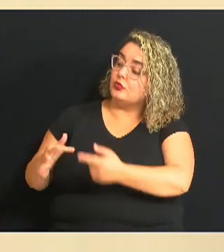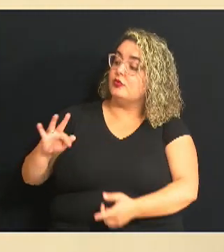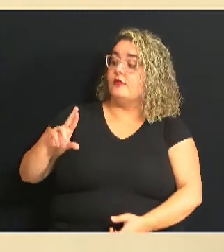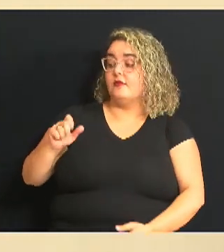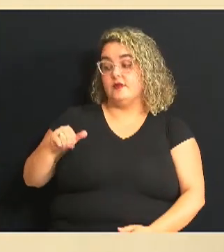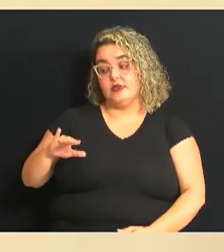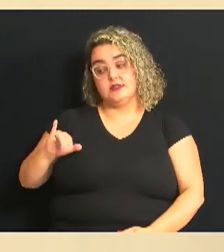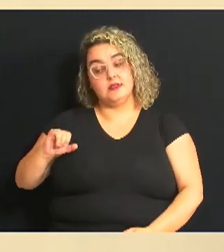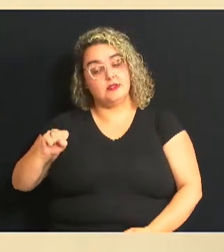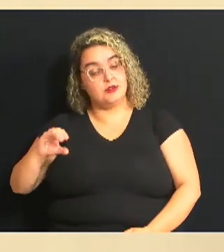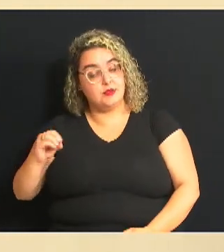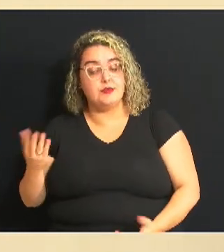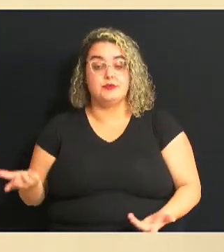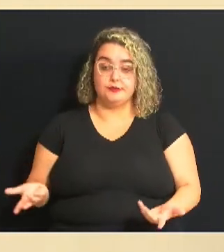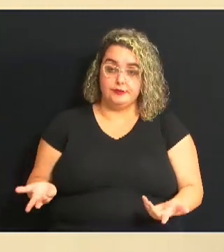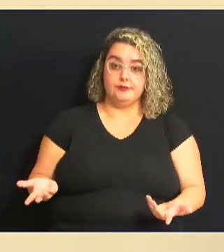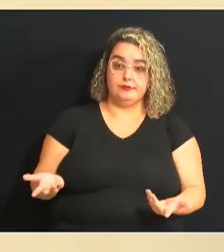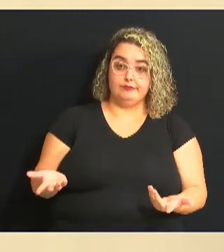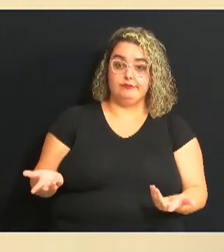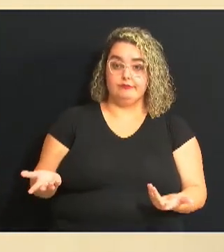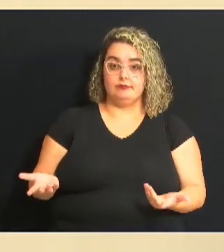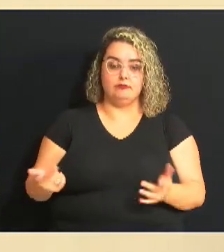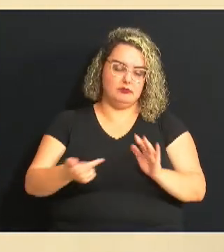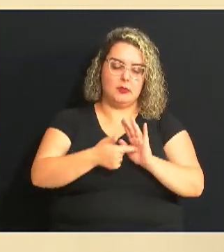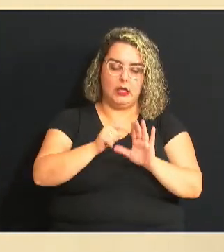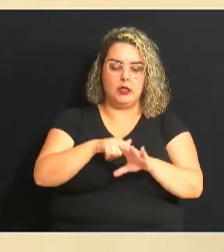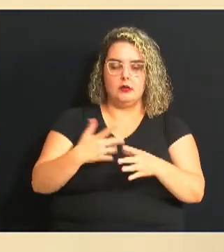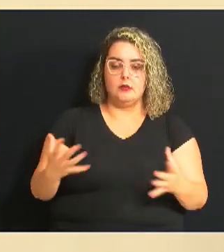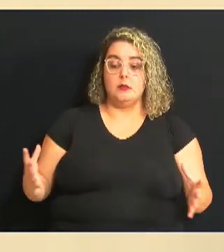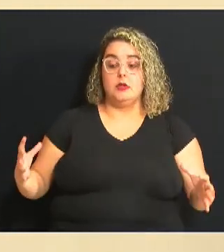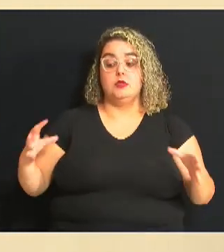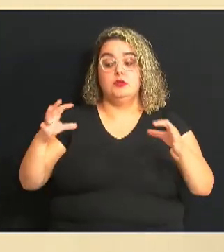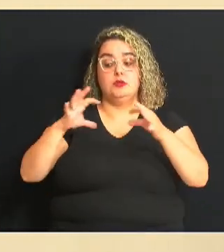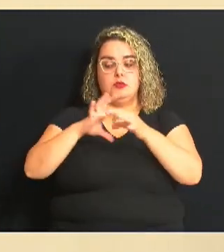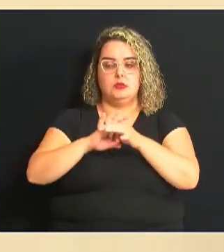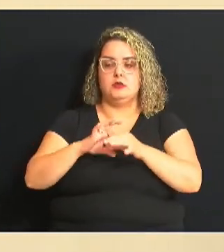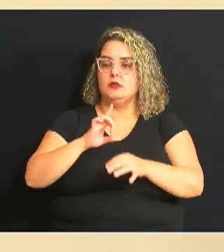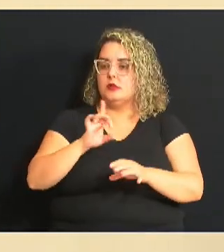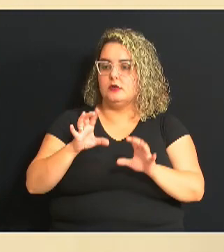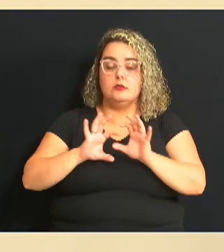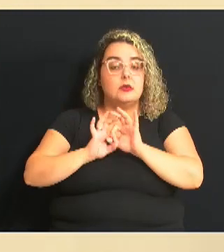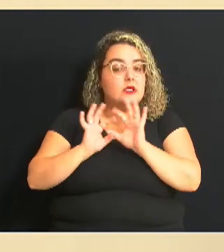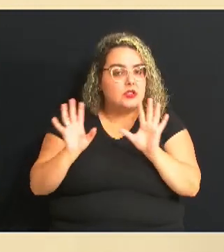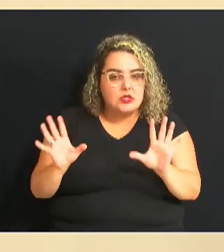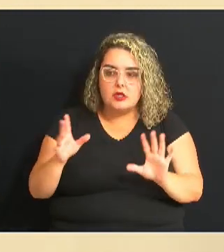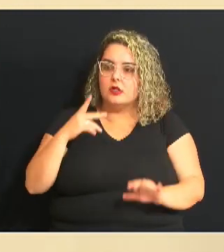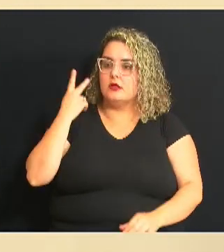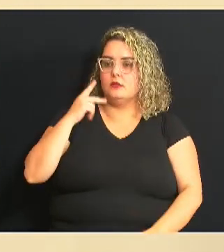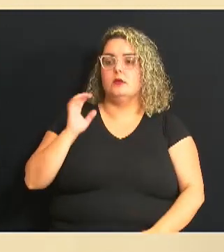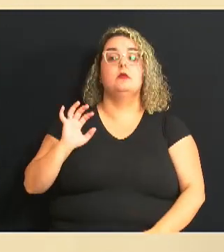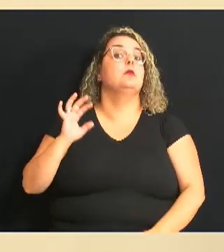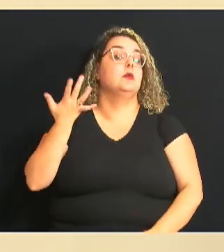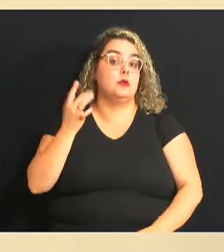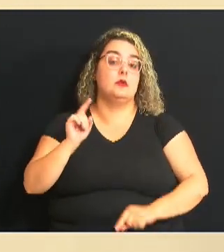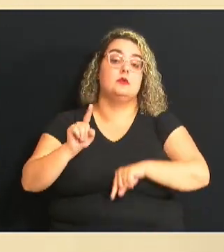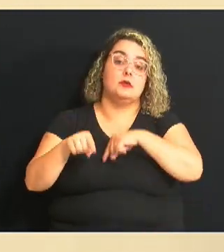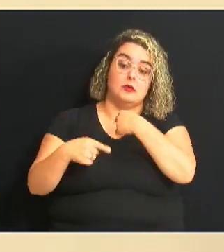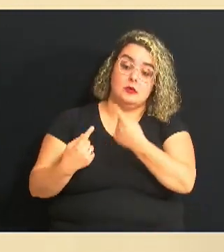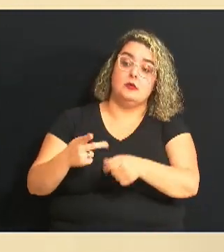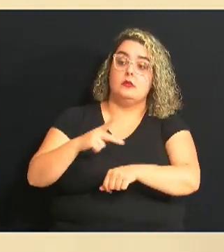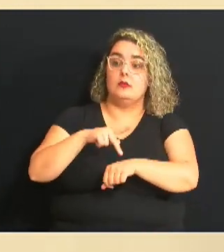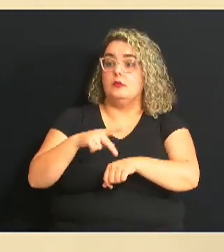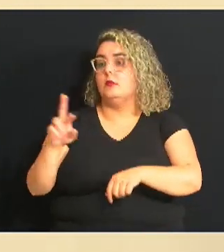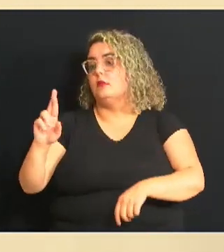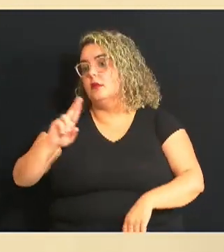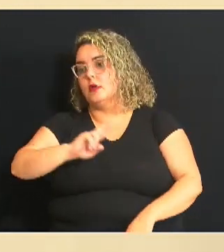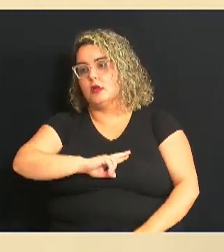eu acho que é um momento de nós nos unirmos e não deixar com que a política, como acontece em alguns países, a religião,